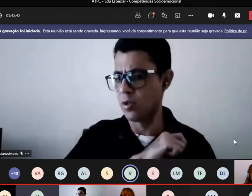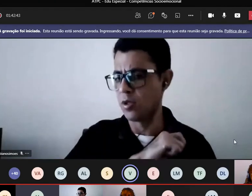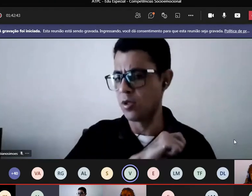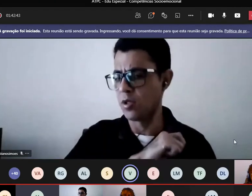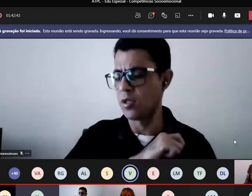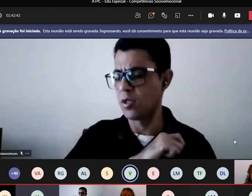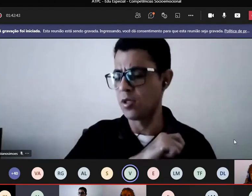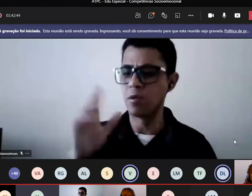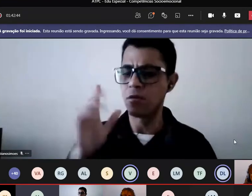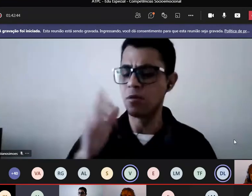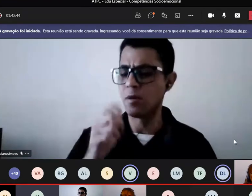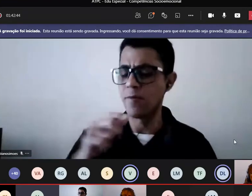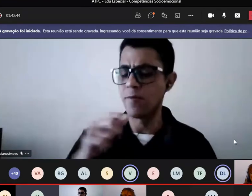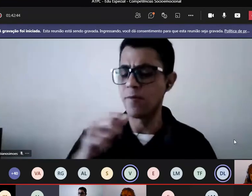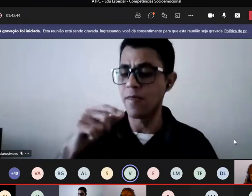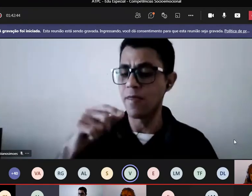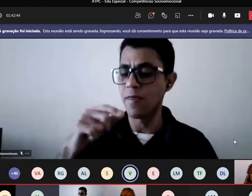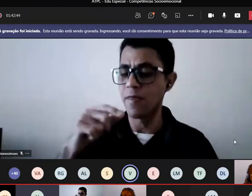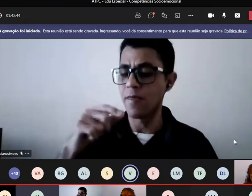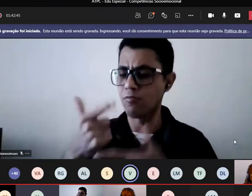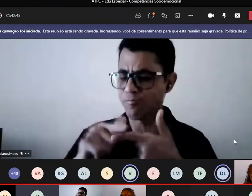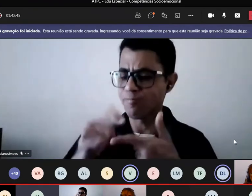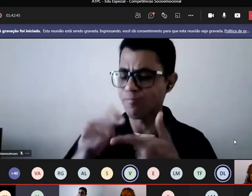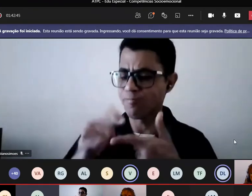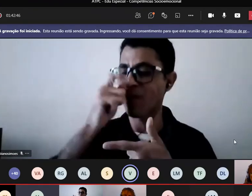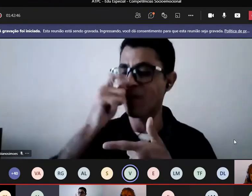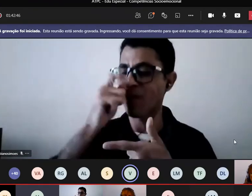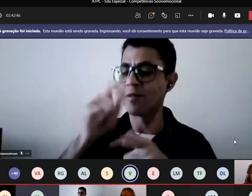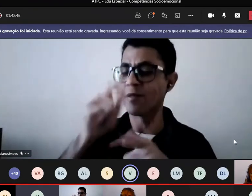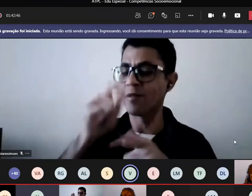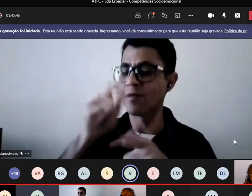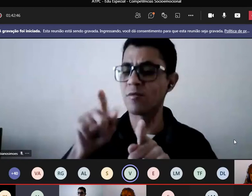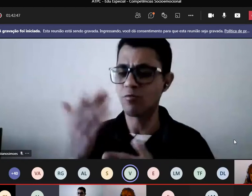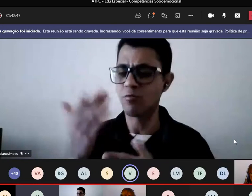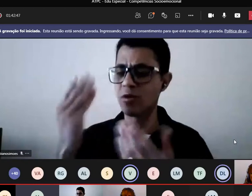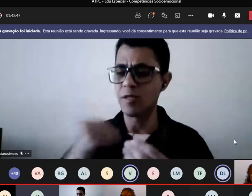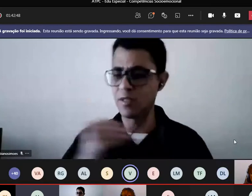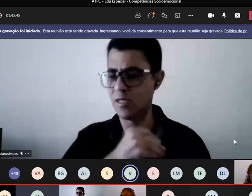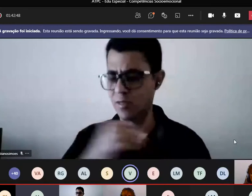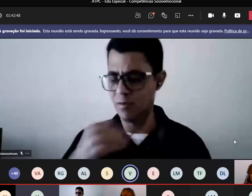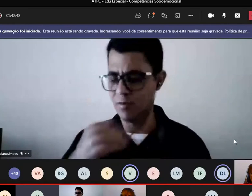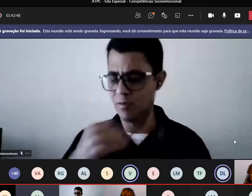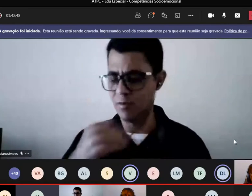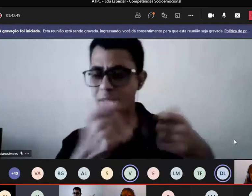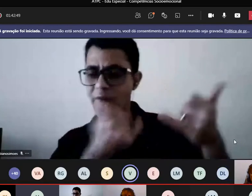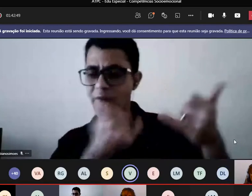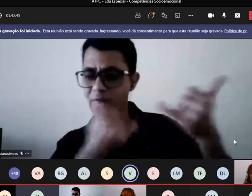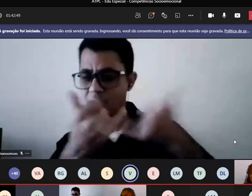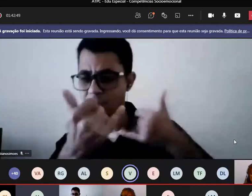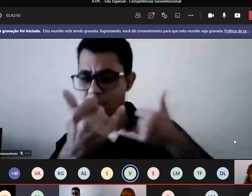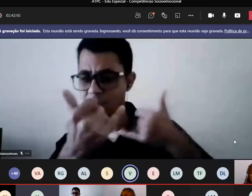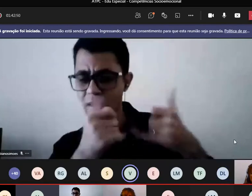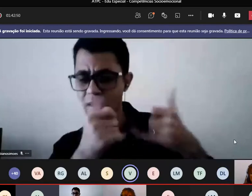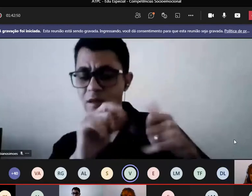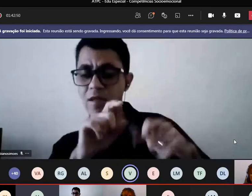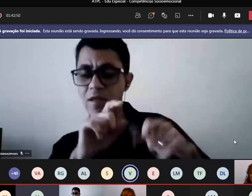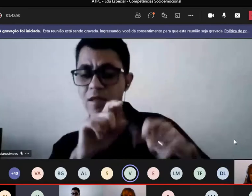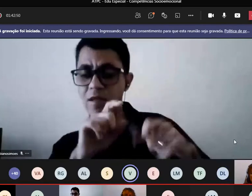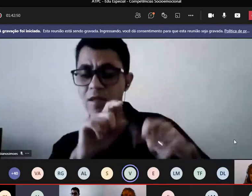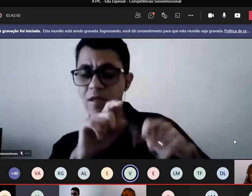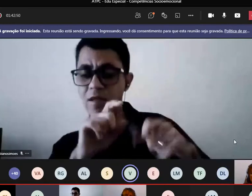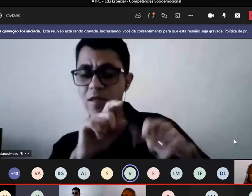no nariz e ele não conseguiu nem fazer biópsia porque os médicos falaram que agora, durante a pandemia, não vão